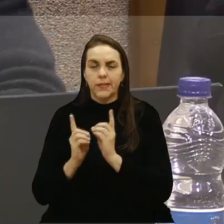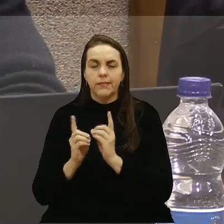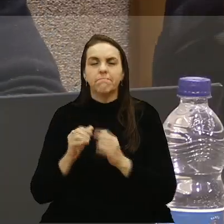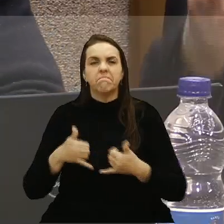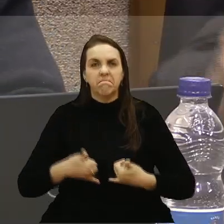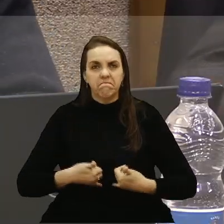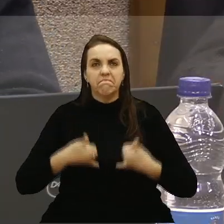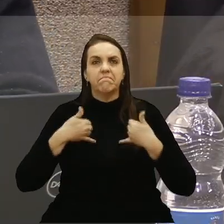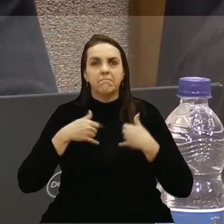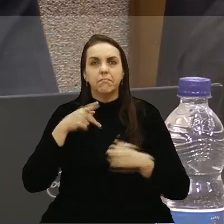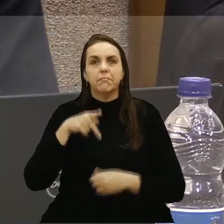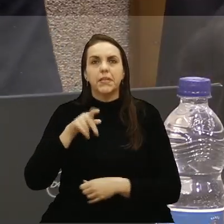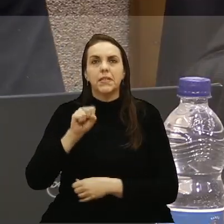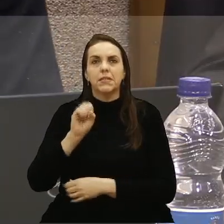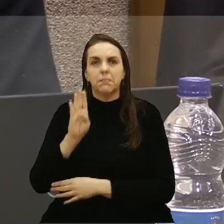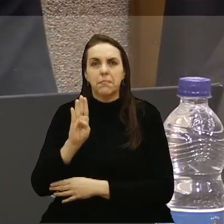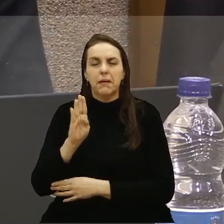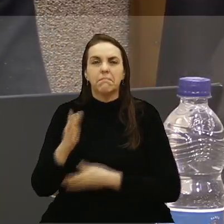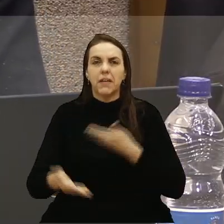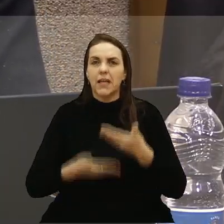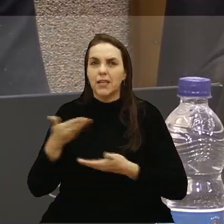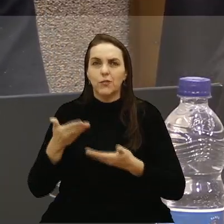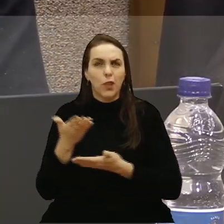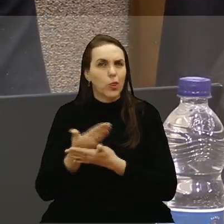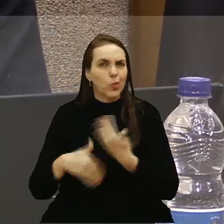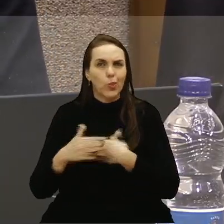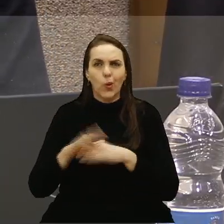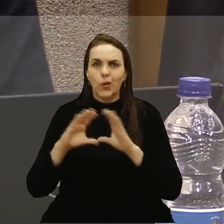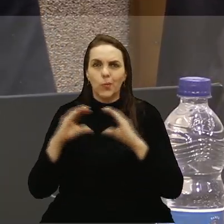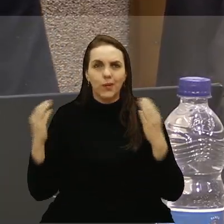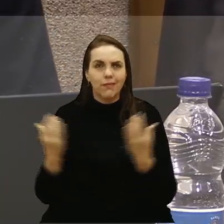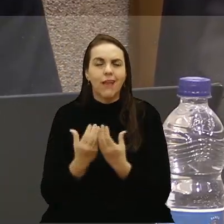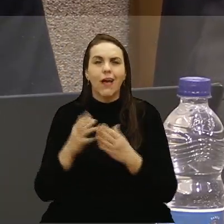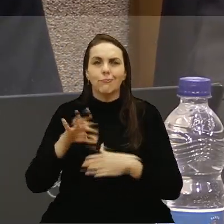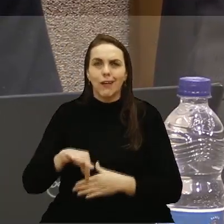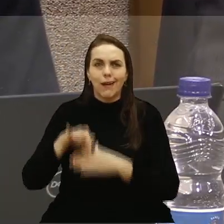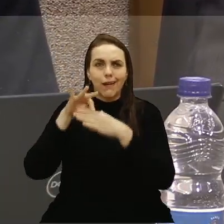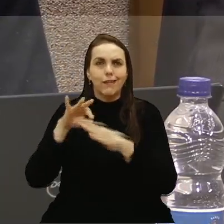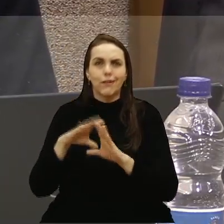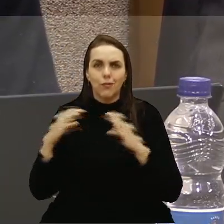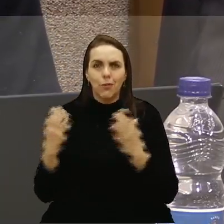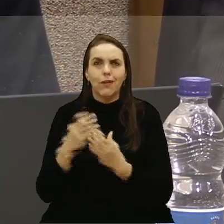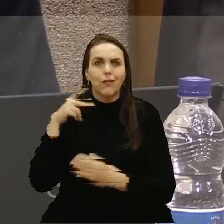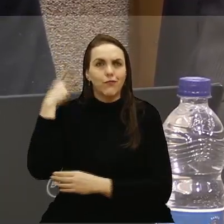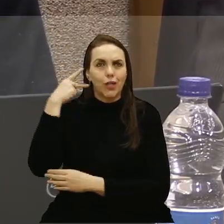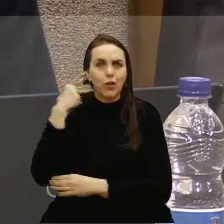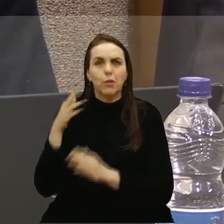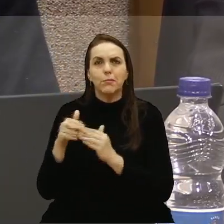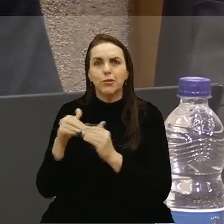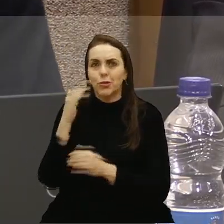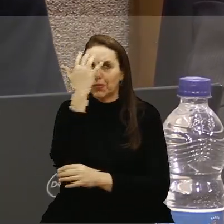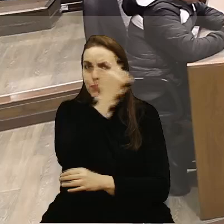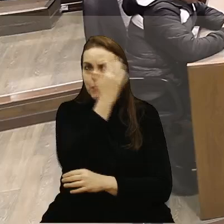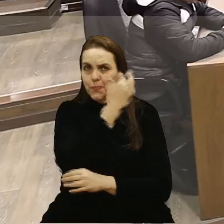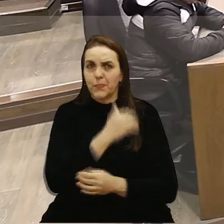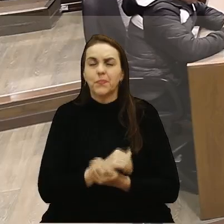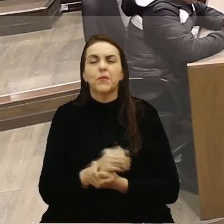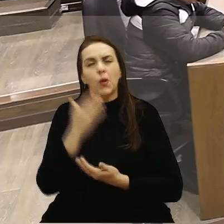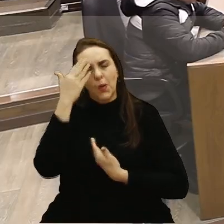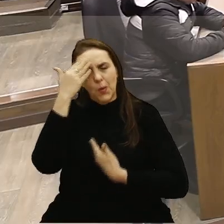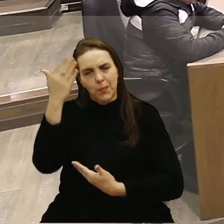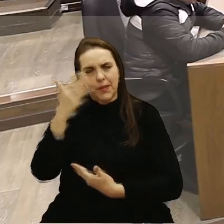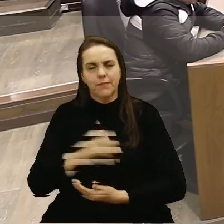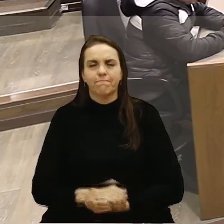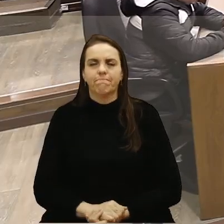está atendendo a toda a comunidade, as lideranças comunitárias, os vereadores, e isso é um pedido do prefeito. Obrigado. Uma parte,